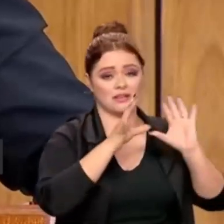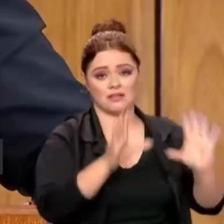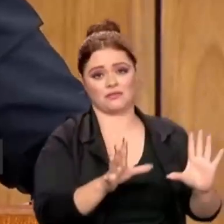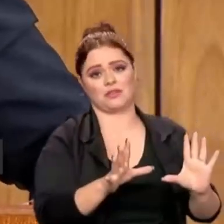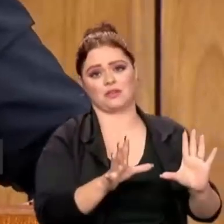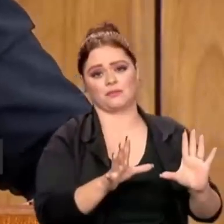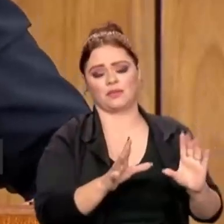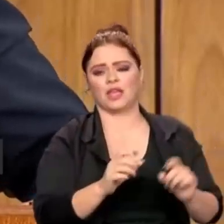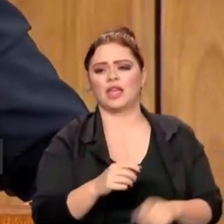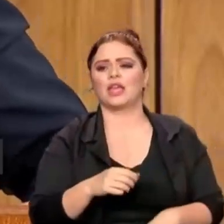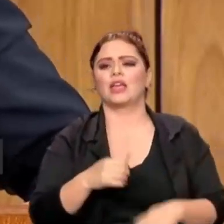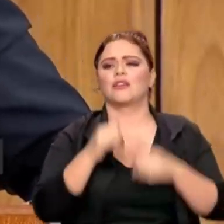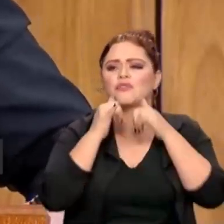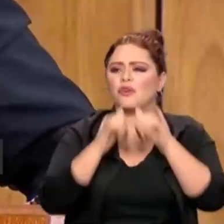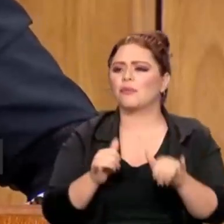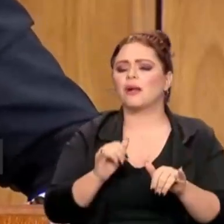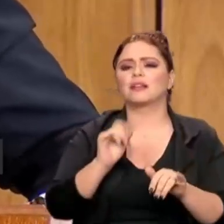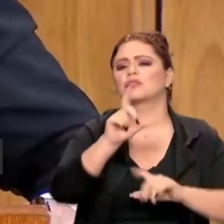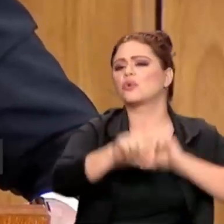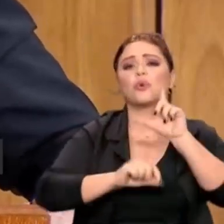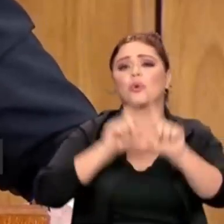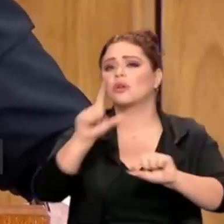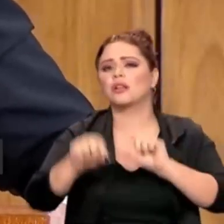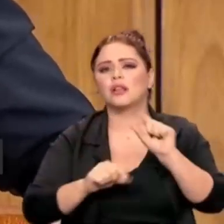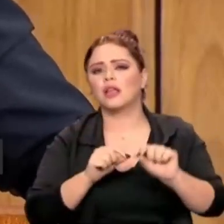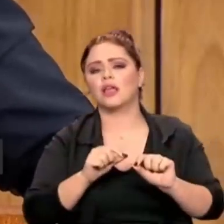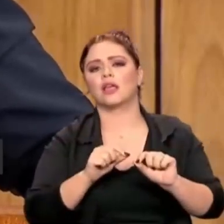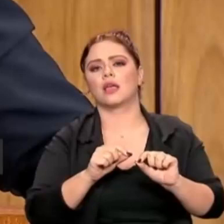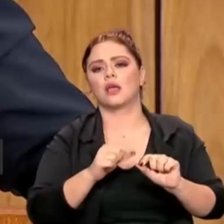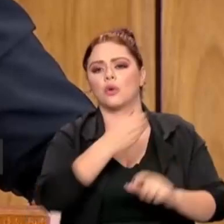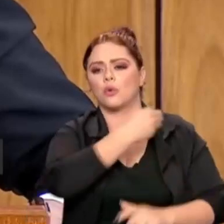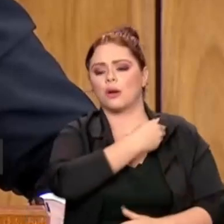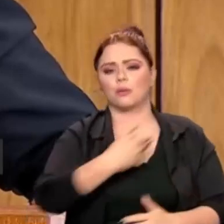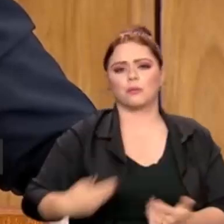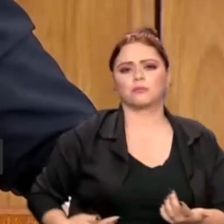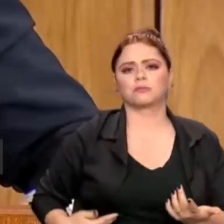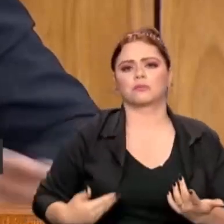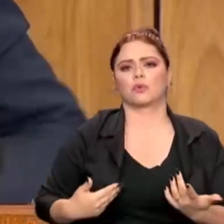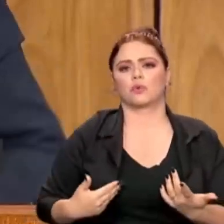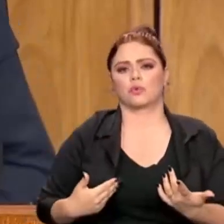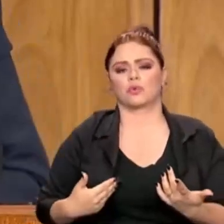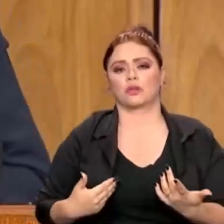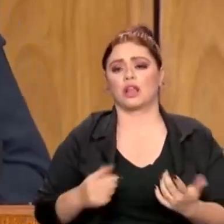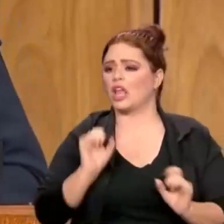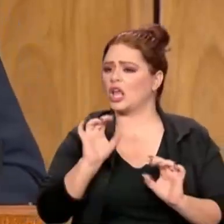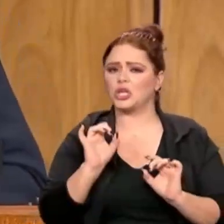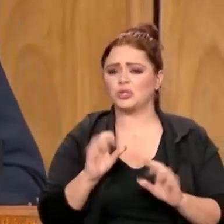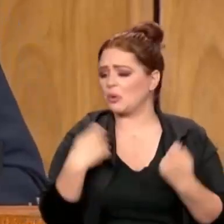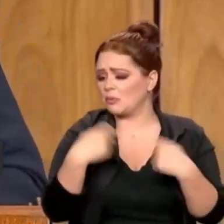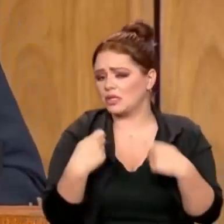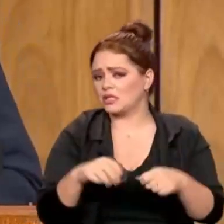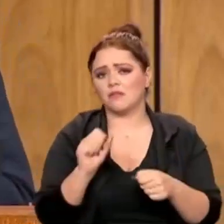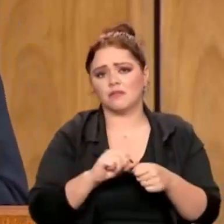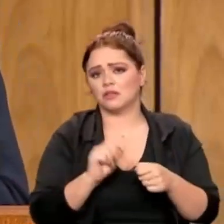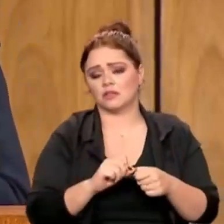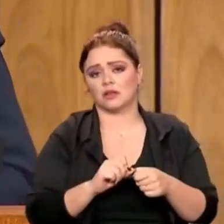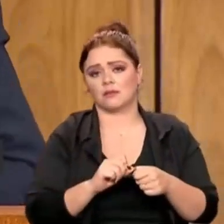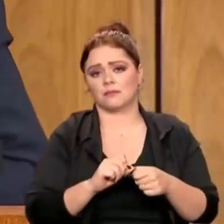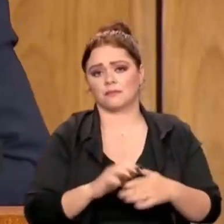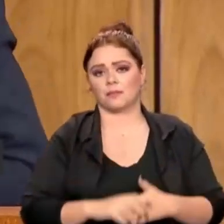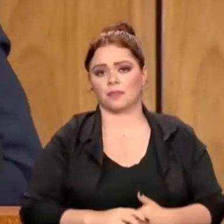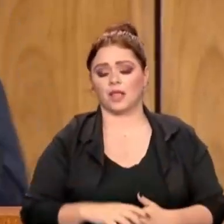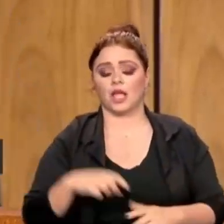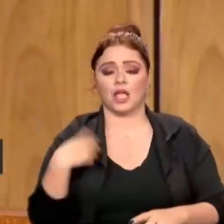sabe, diga quem é que vai governar aquele país. É só isso que precisa ser feito. E aí os